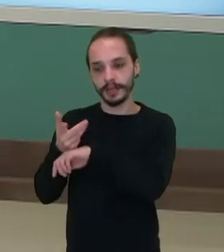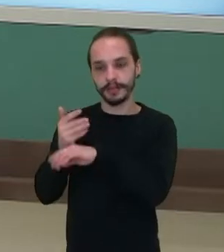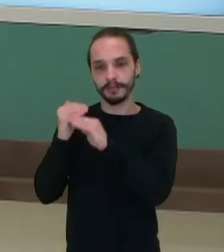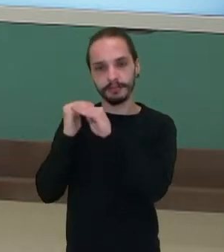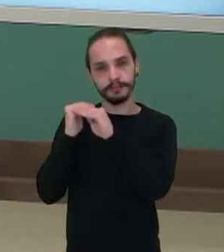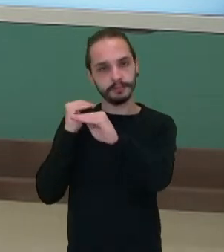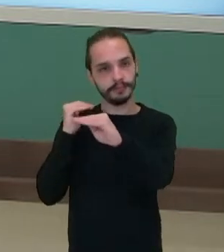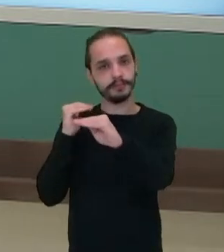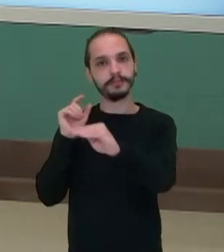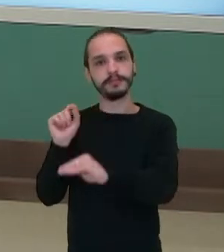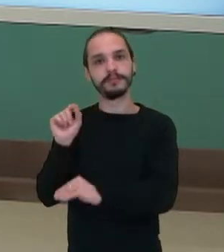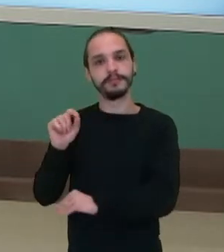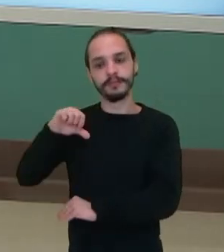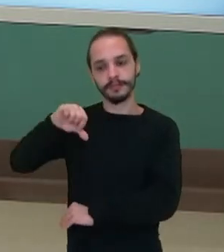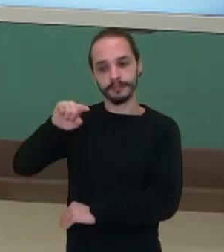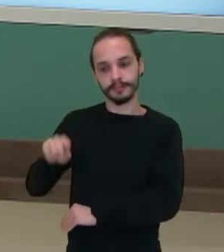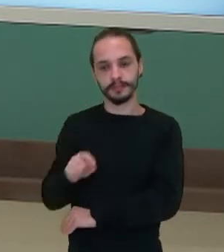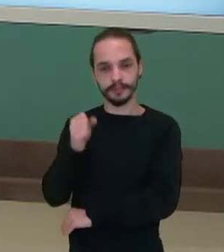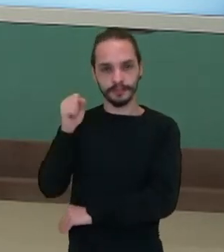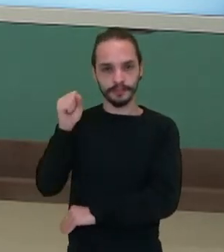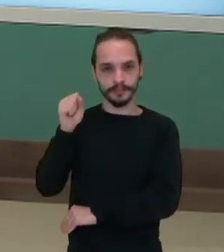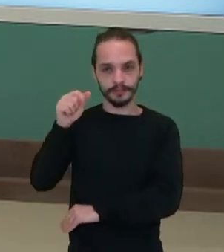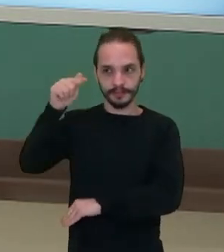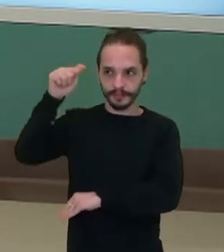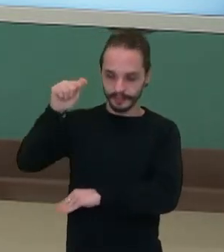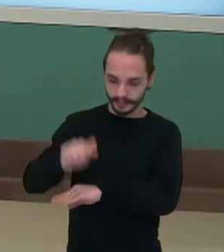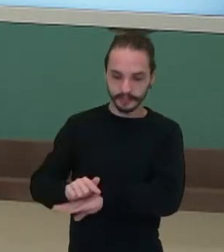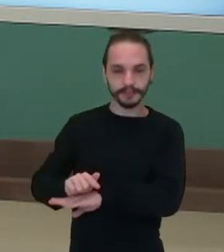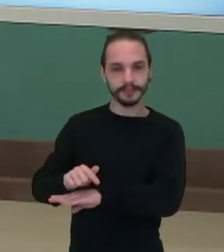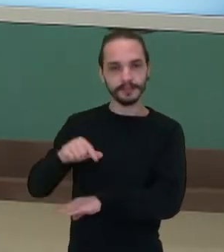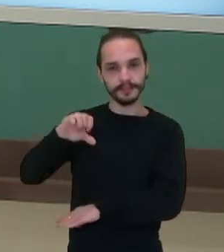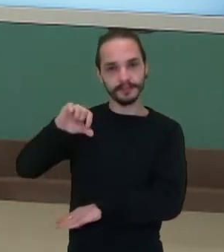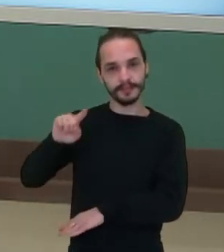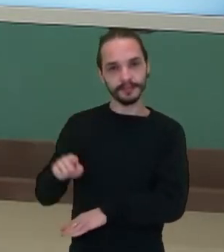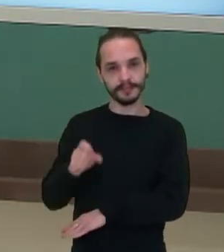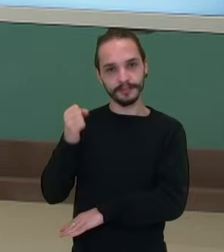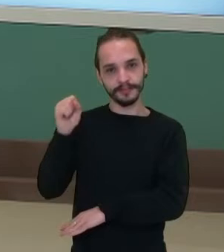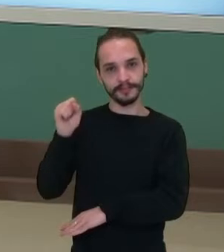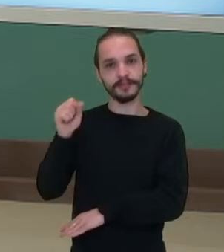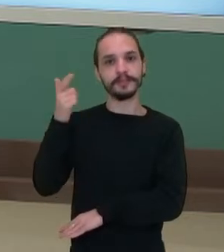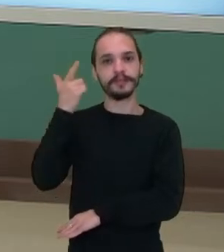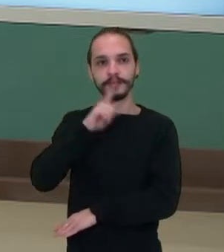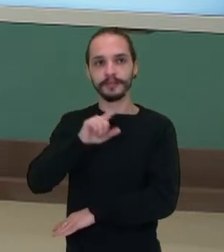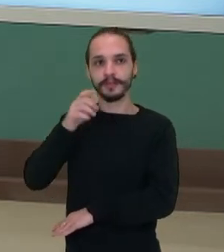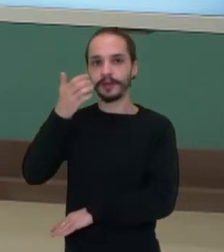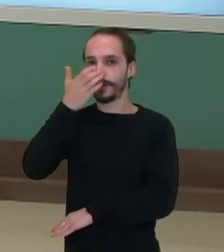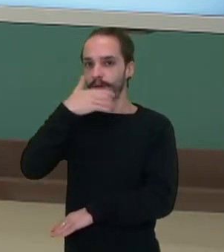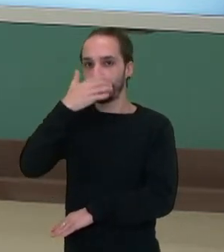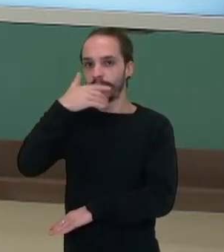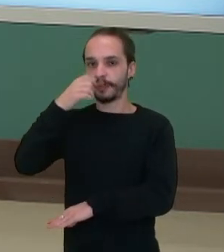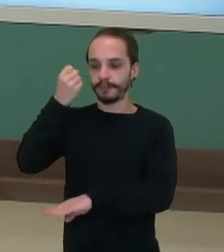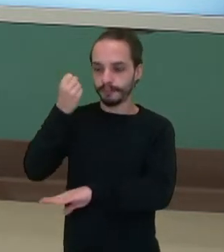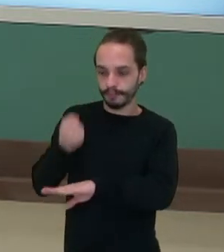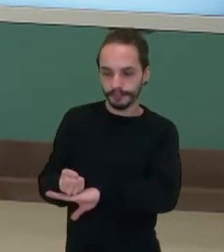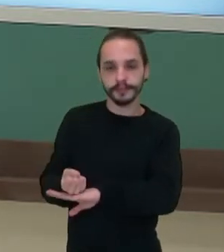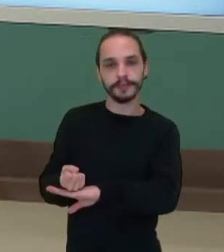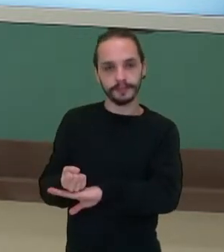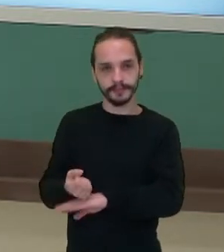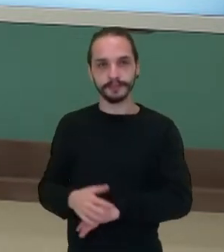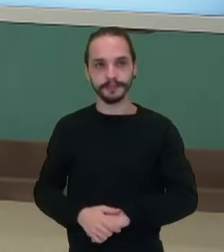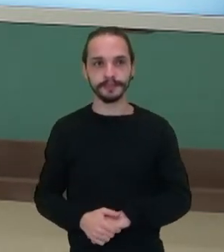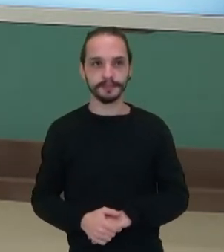constante, que é 9,8 metros por segundo, e isso faz com que o objeto ele tenha o peso,